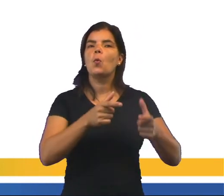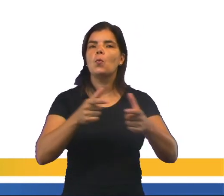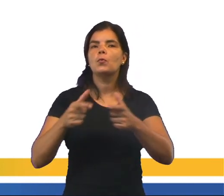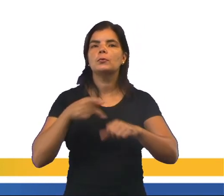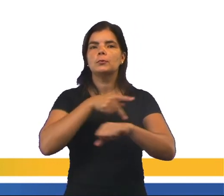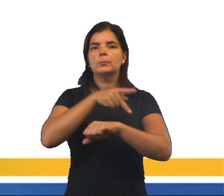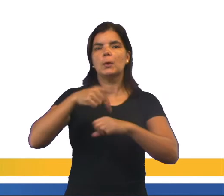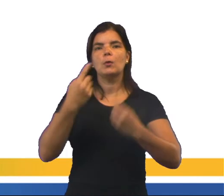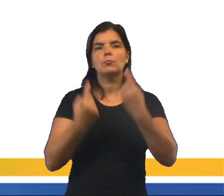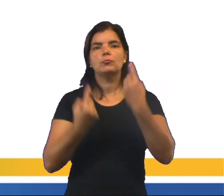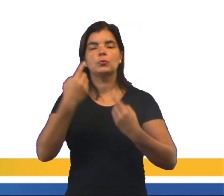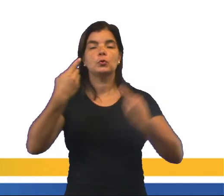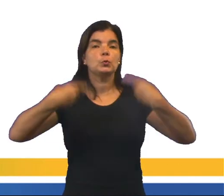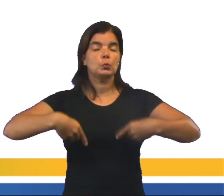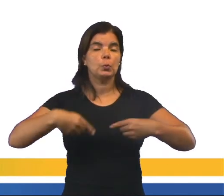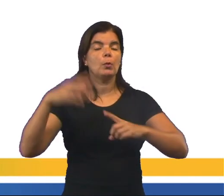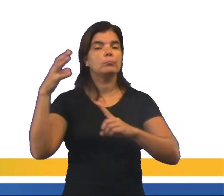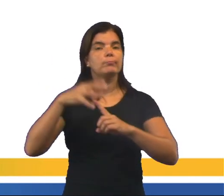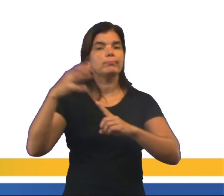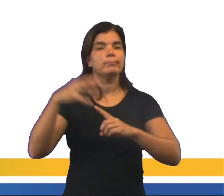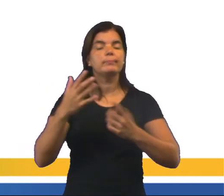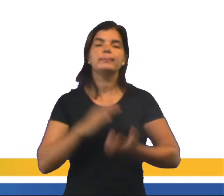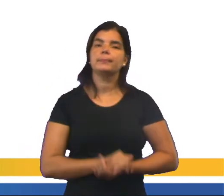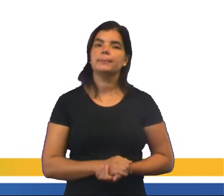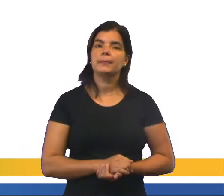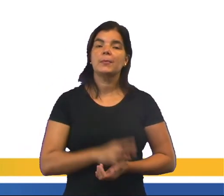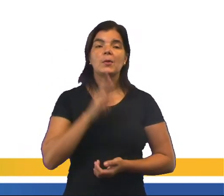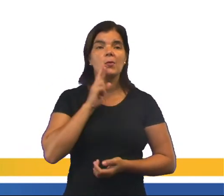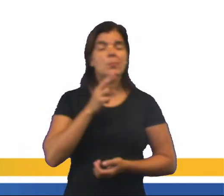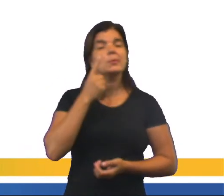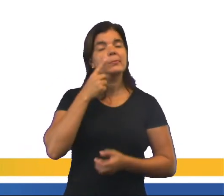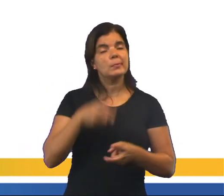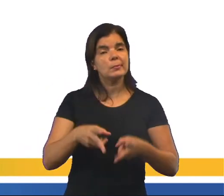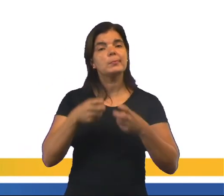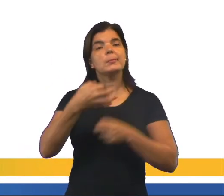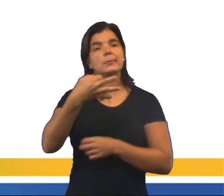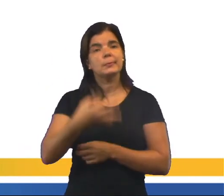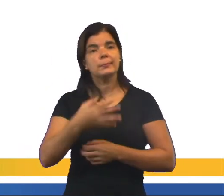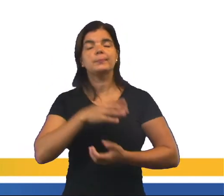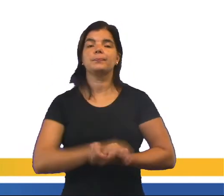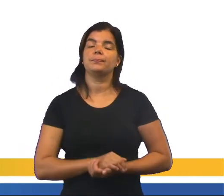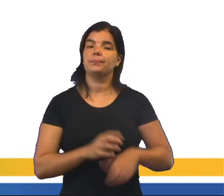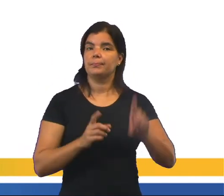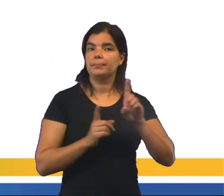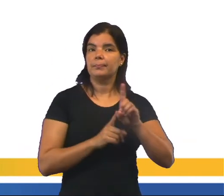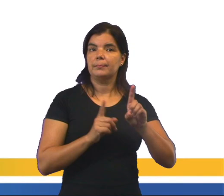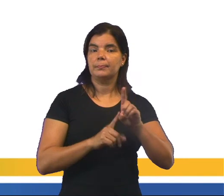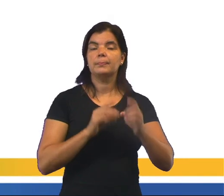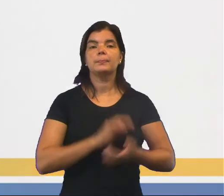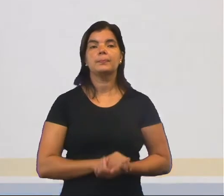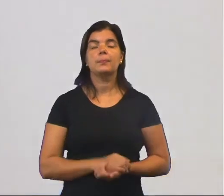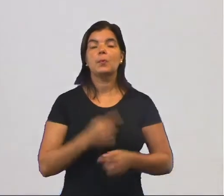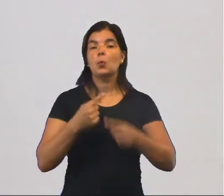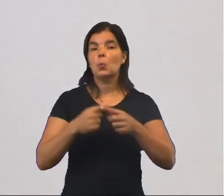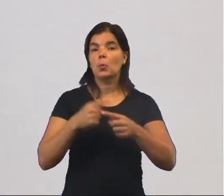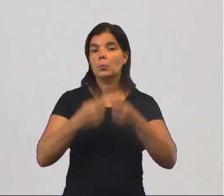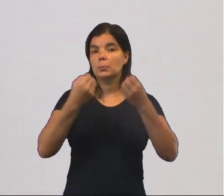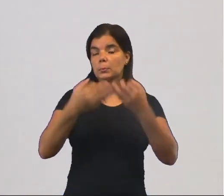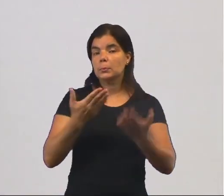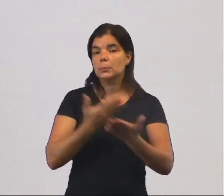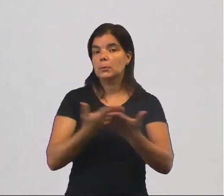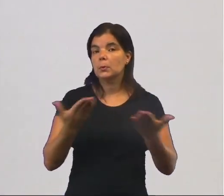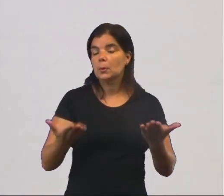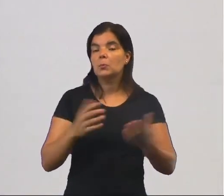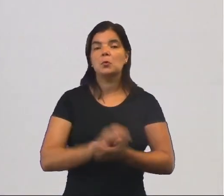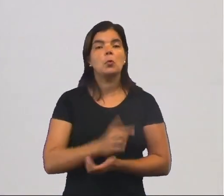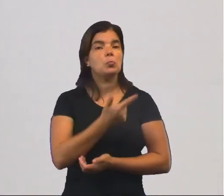zonas onde os dois disputavam sua influência. Então a gente vai ver que a alternativa certa é a alternativa B, porque como nós vimos na